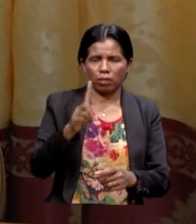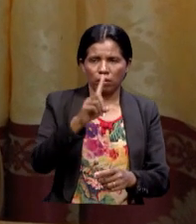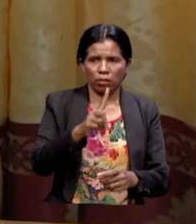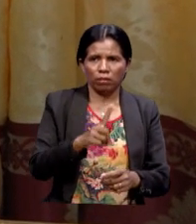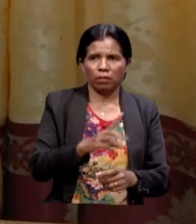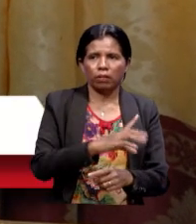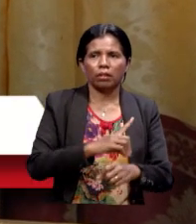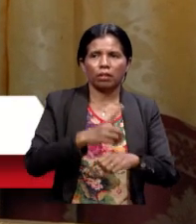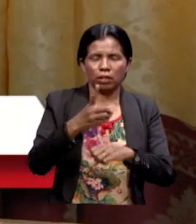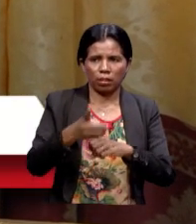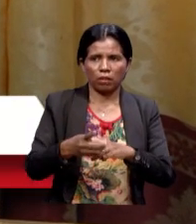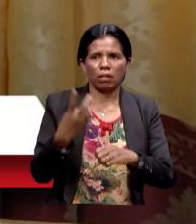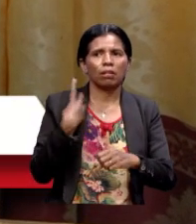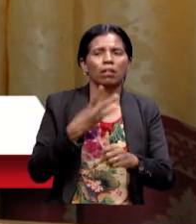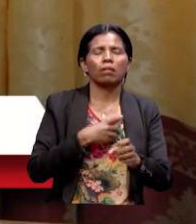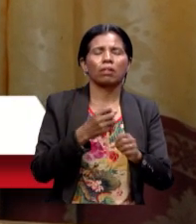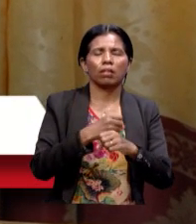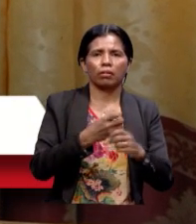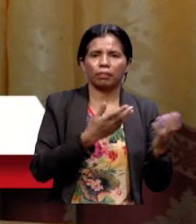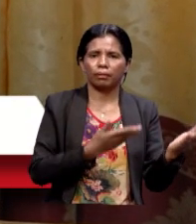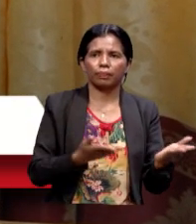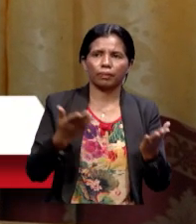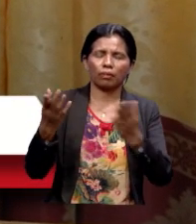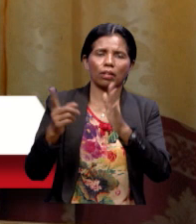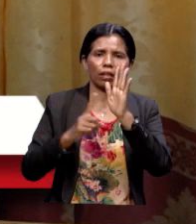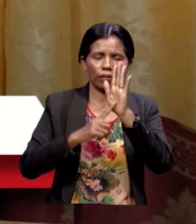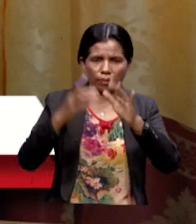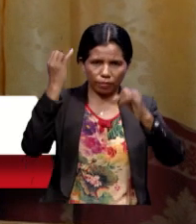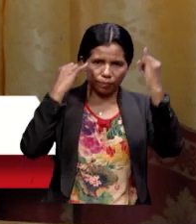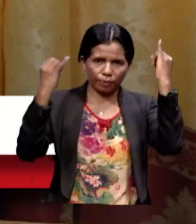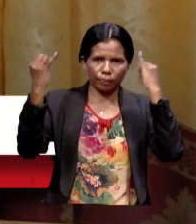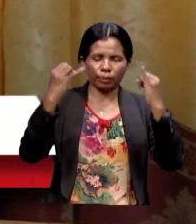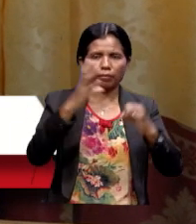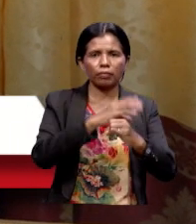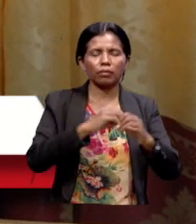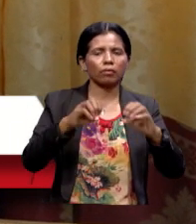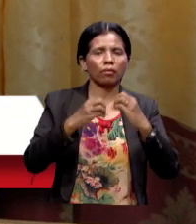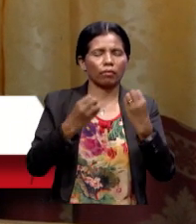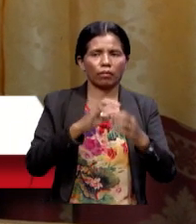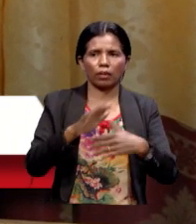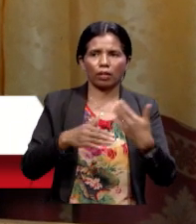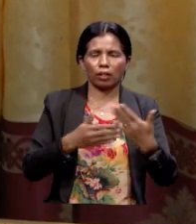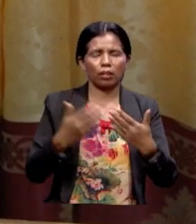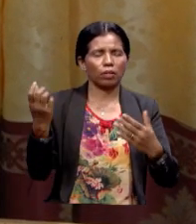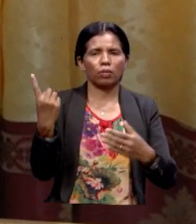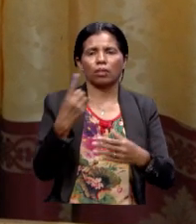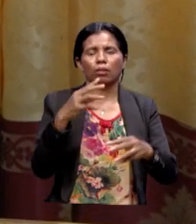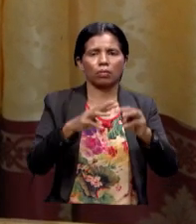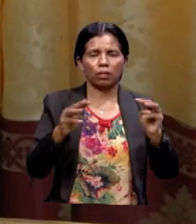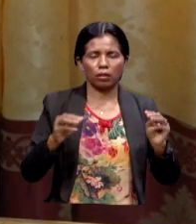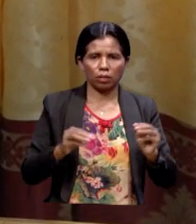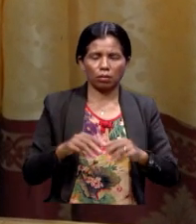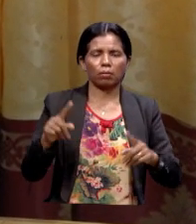2021, inundação que acontece, a Mihalo relata, não mostra toda a informação para ia órgão controlado lá os detalhes município, mas estou ia